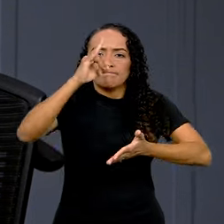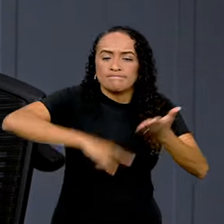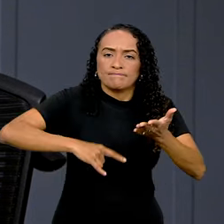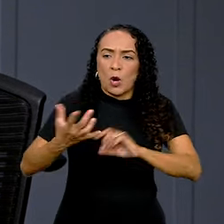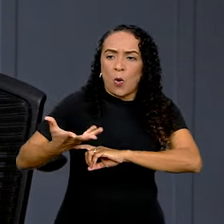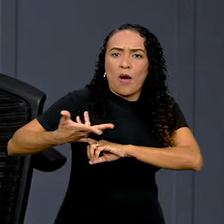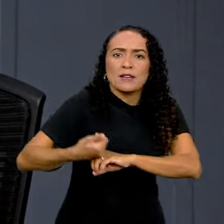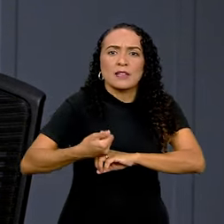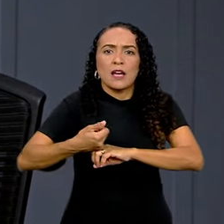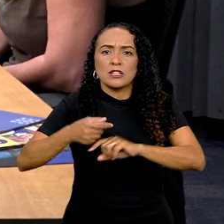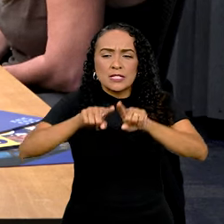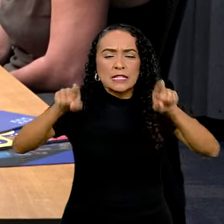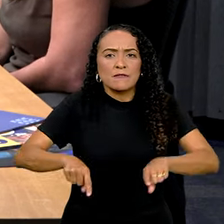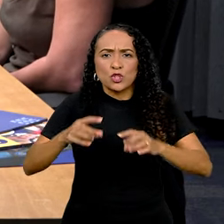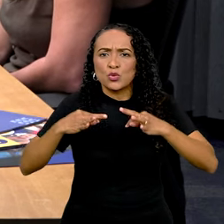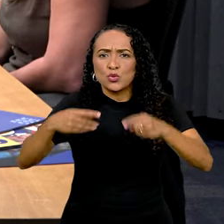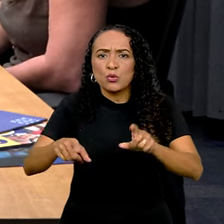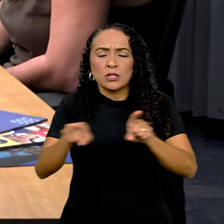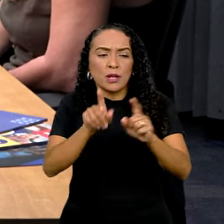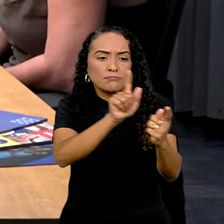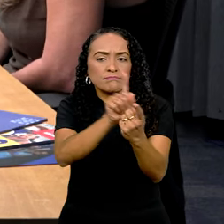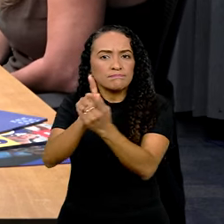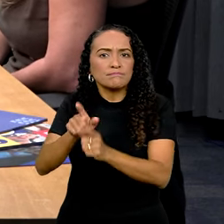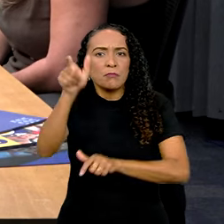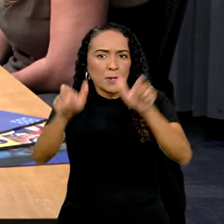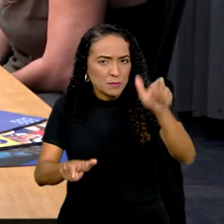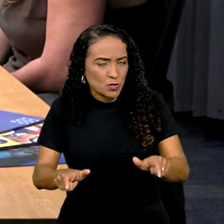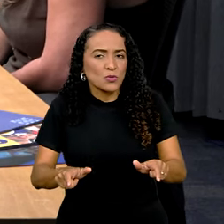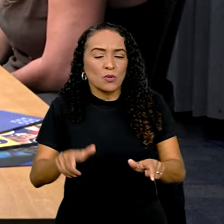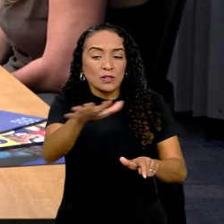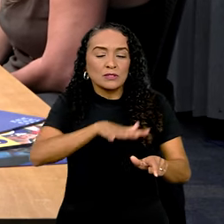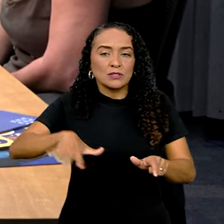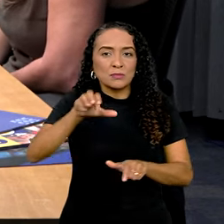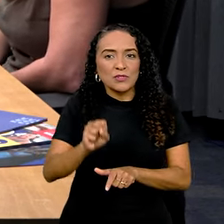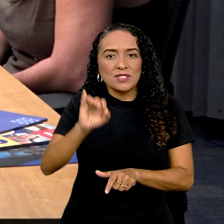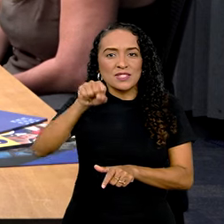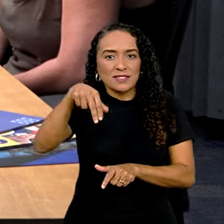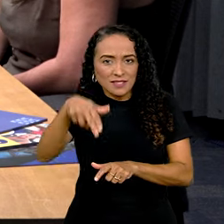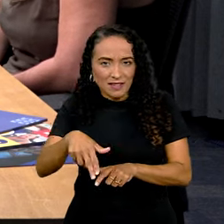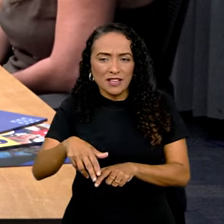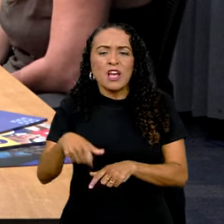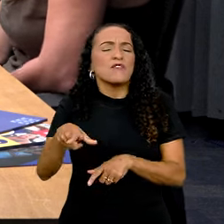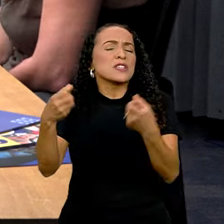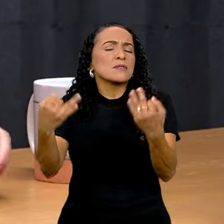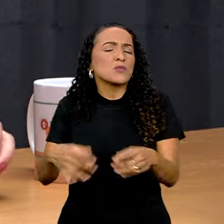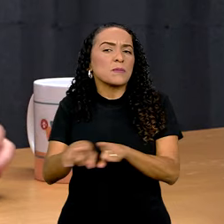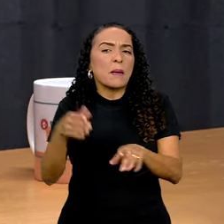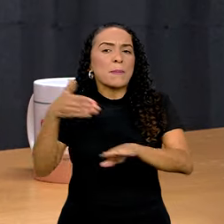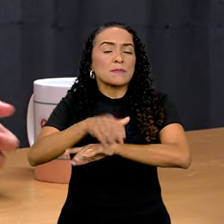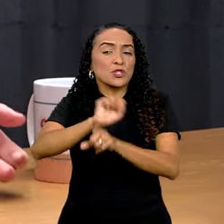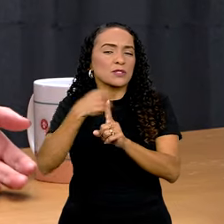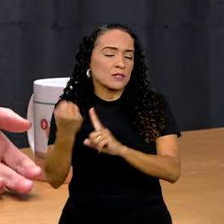um uma qualidade né de serviço e de atendimento PR as pessoas no âmbito do cisam luí você